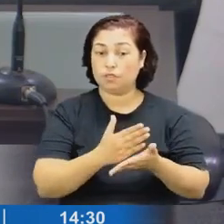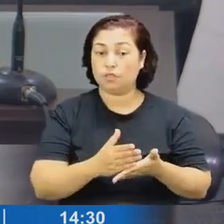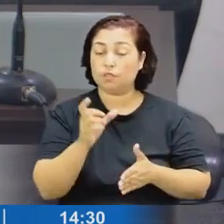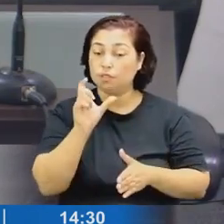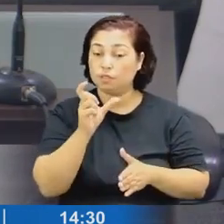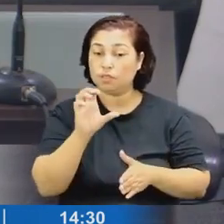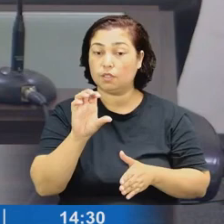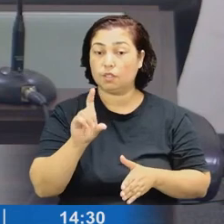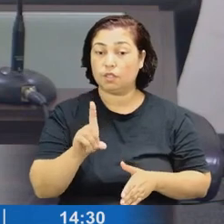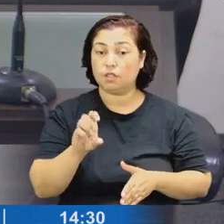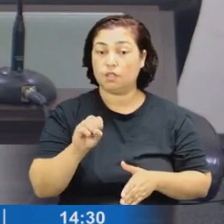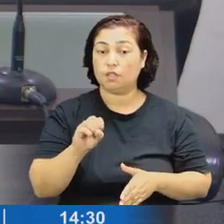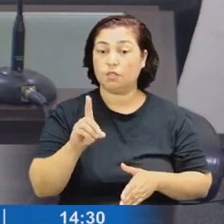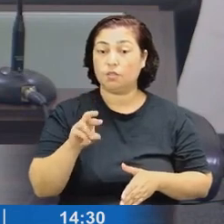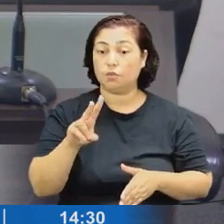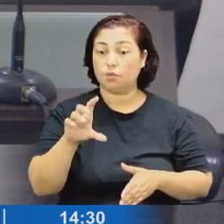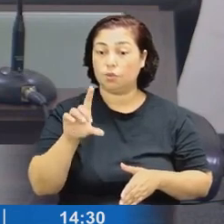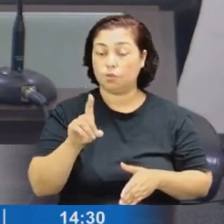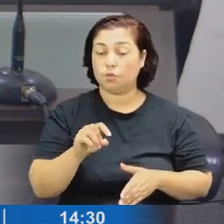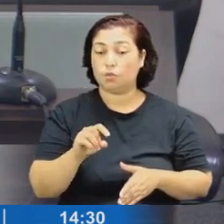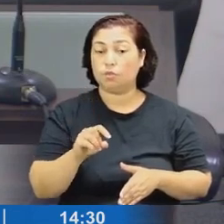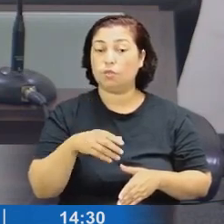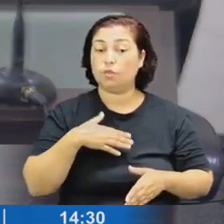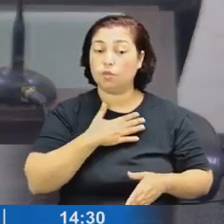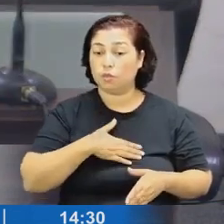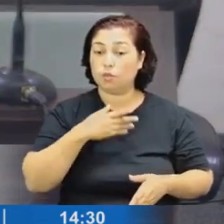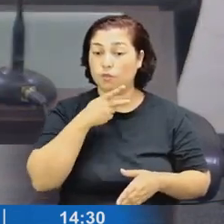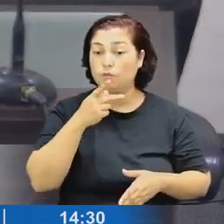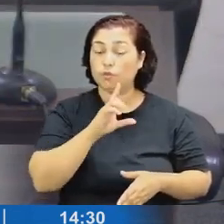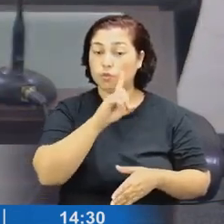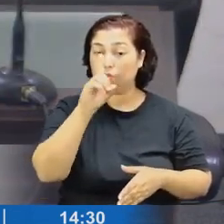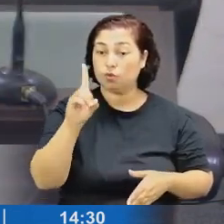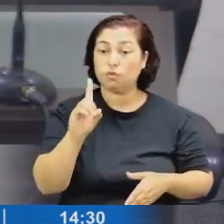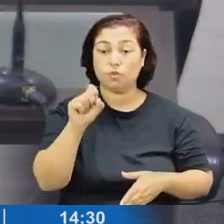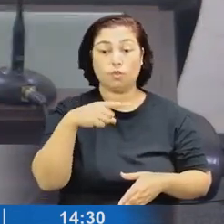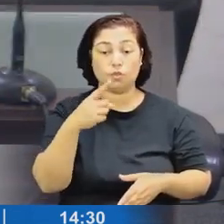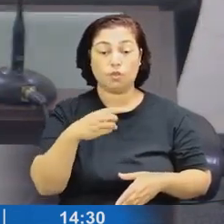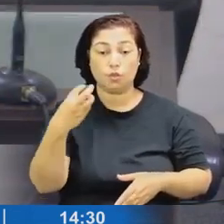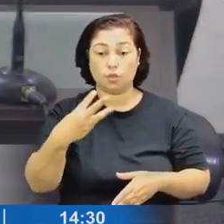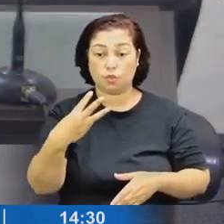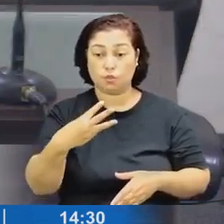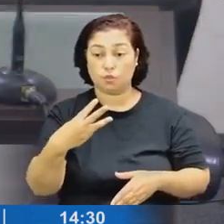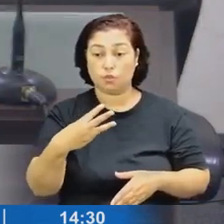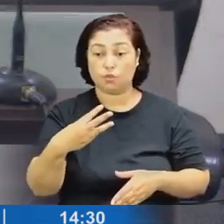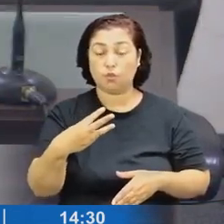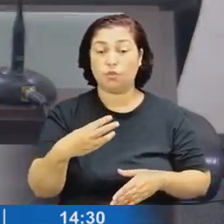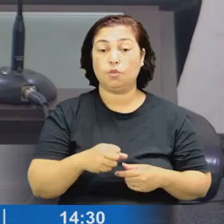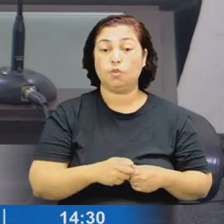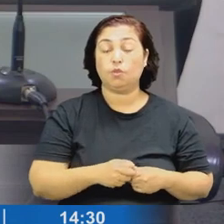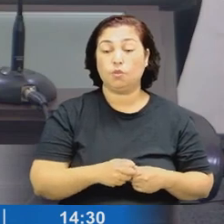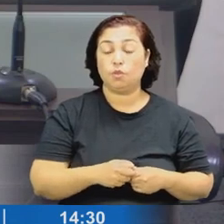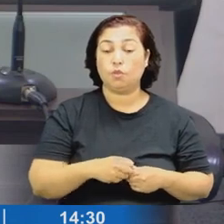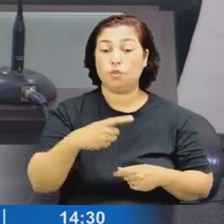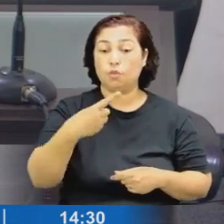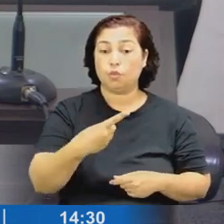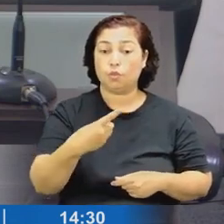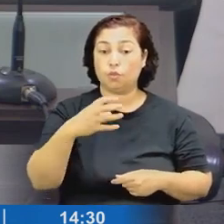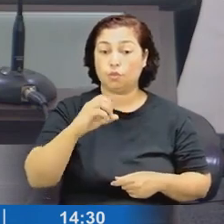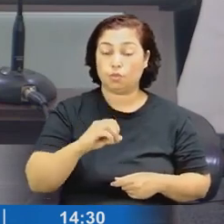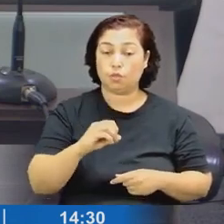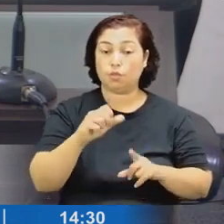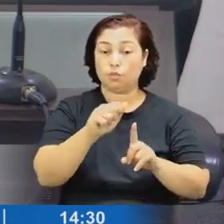ao Eduardo Gostaria de reforçar essas datas aqui que depois o terceiro módulo vai ser no dia 10 de julho